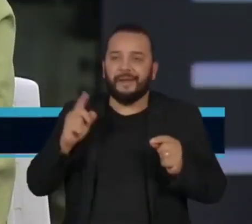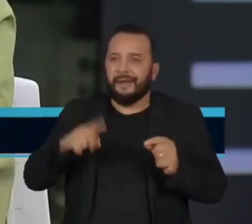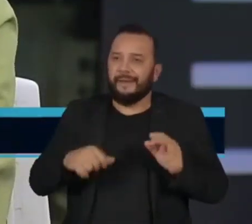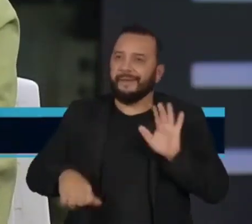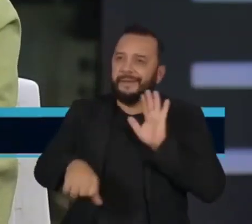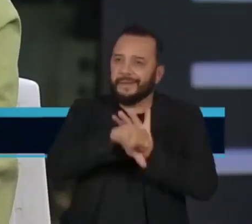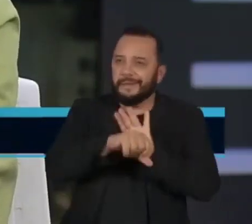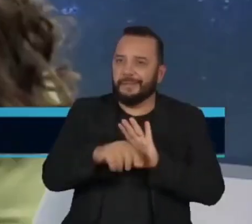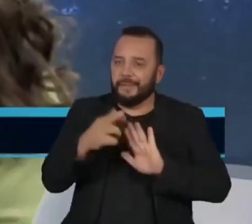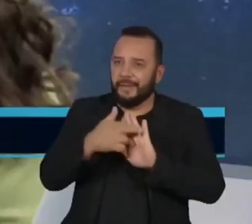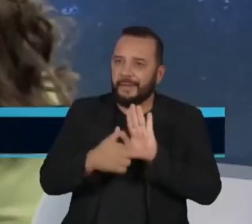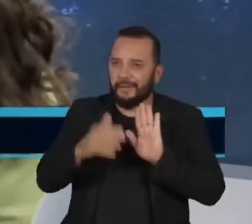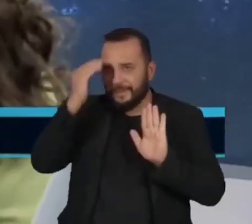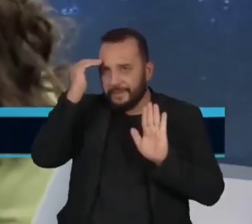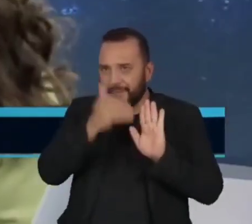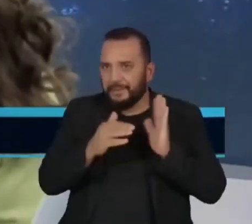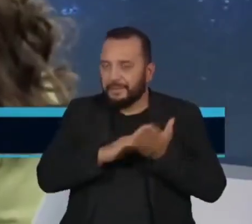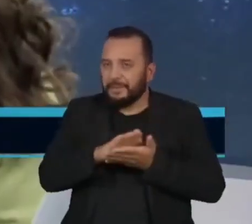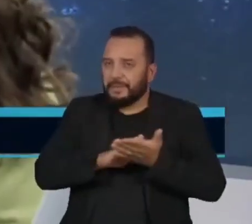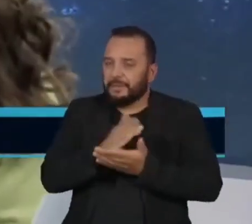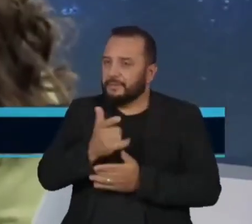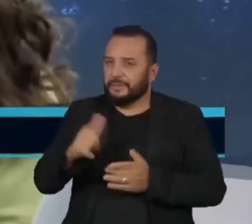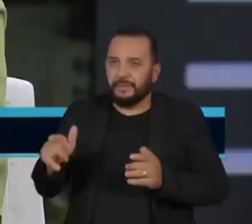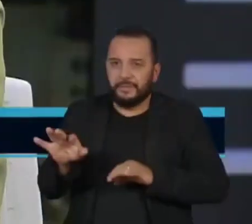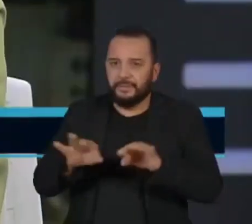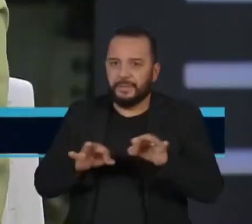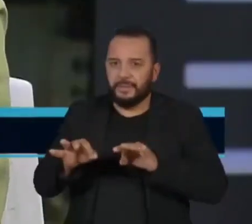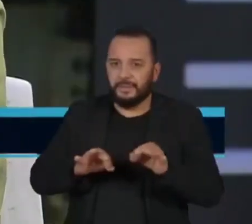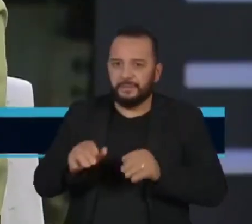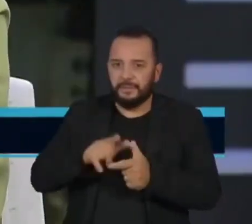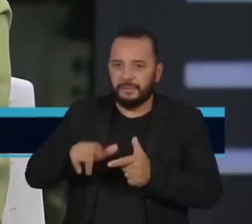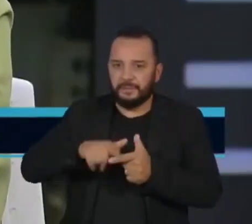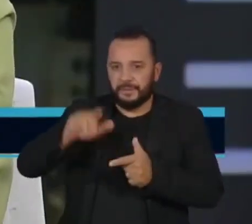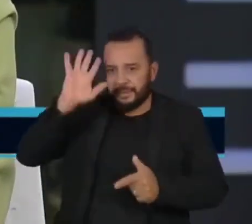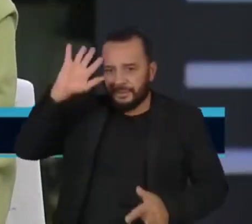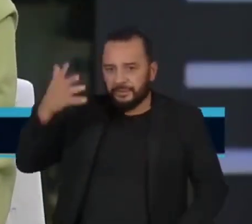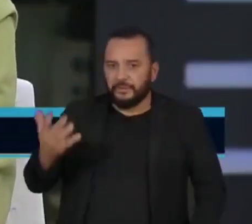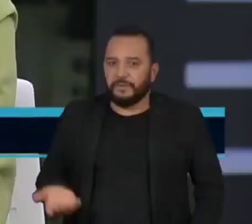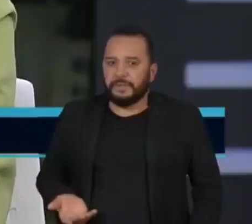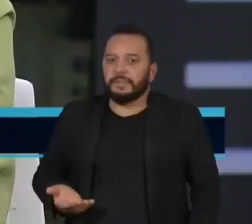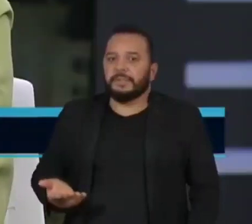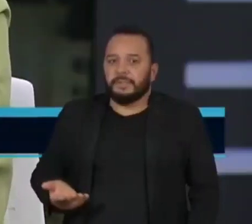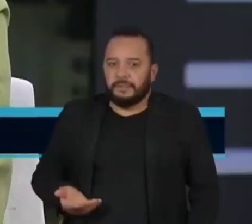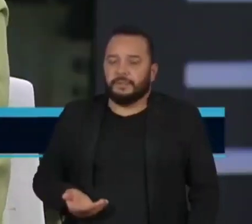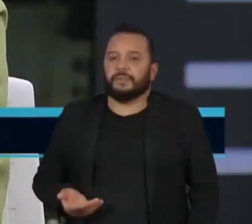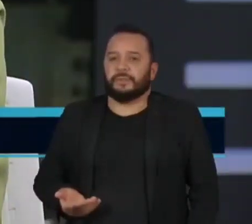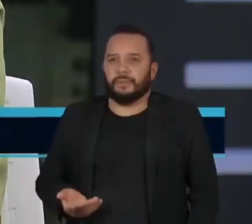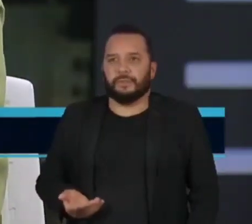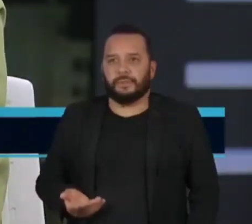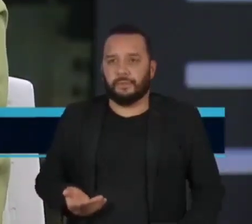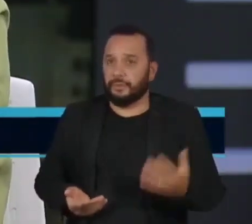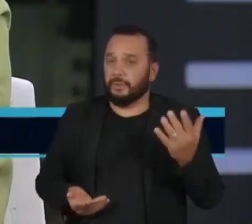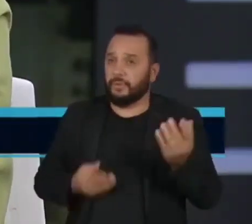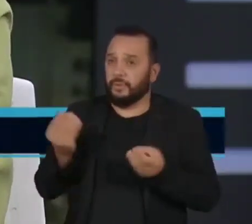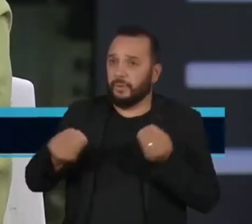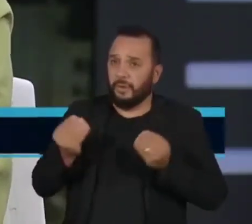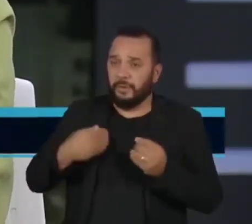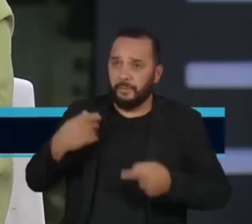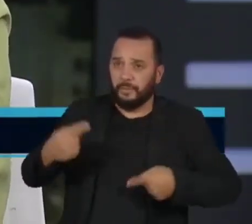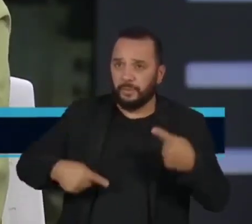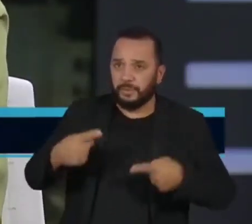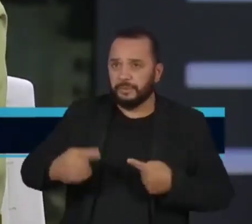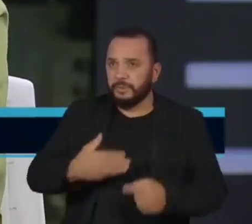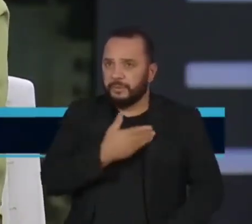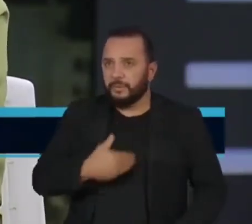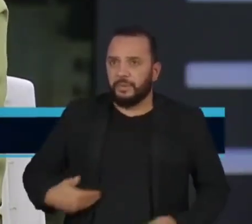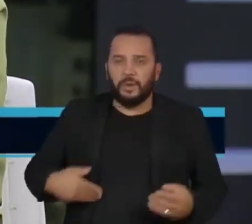não seguindo as regras, e a gente não tem um plano para isso. E tem a ver com tudo que a gente falou aqui hoje, né? Quer dizer, qual que é a política pública? Como é que eu,